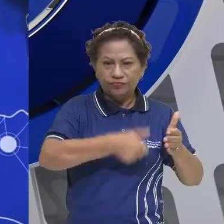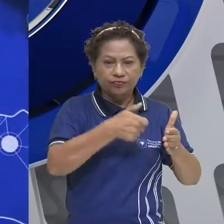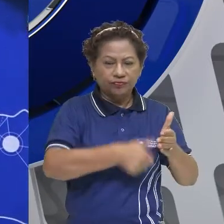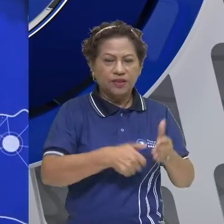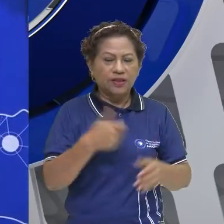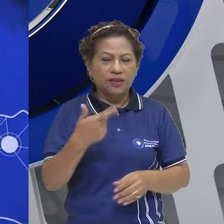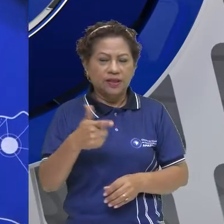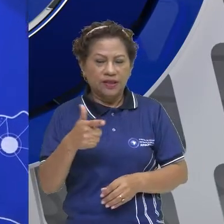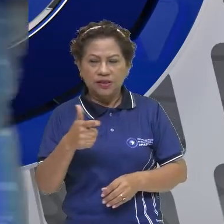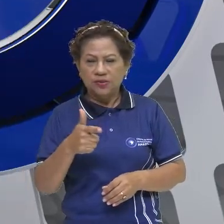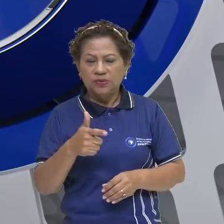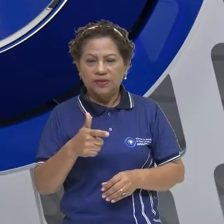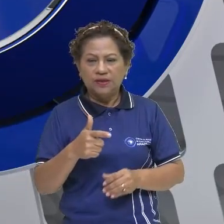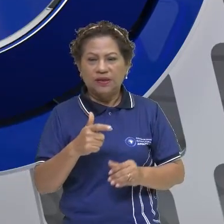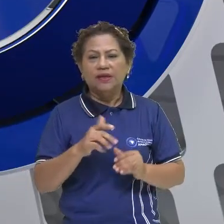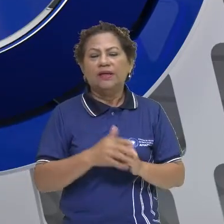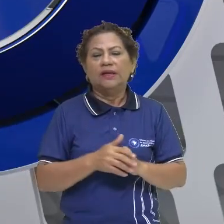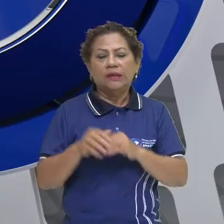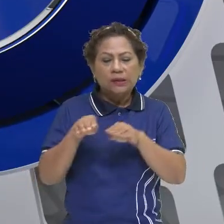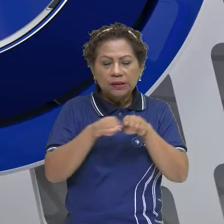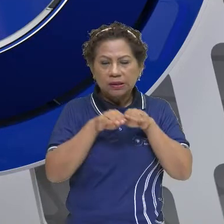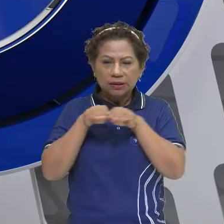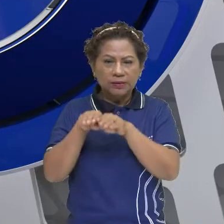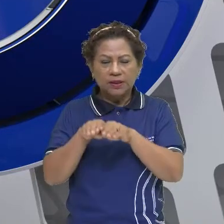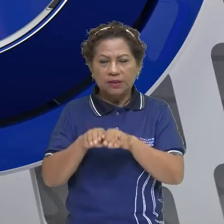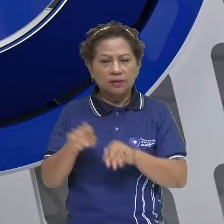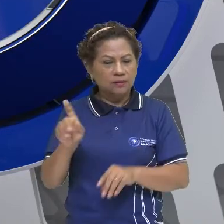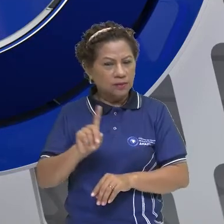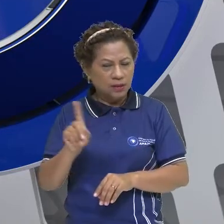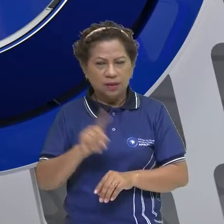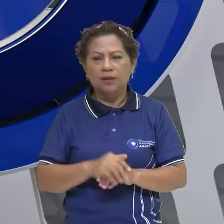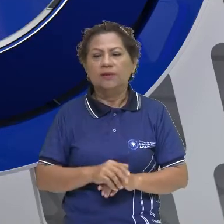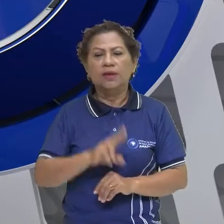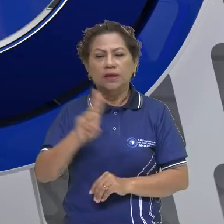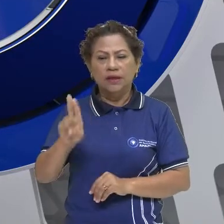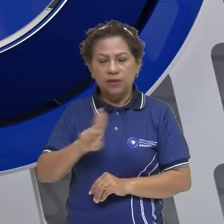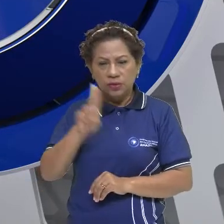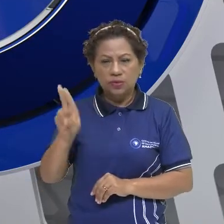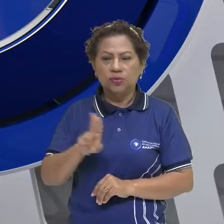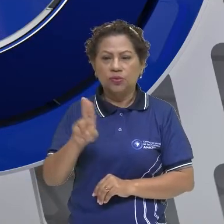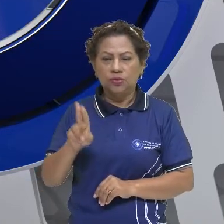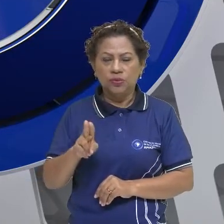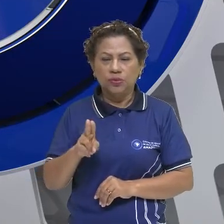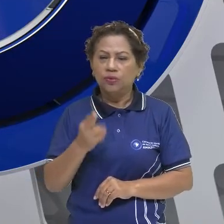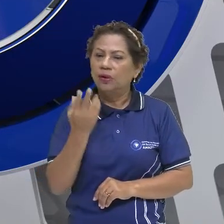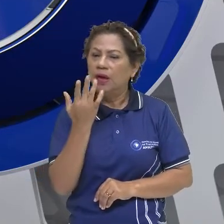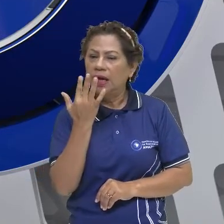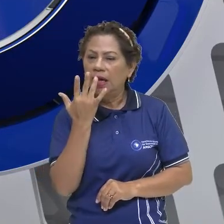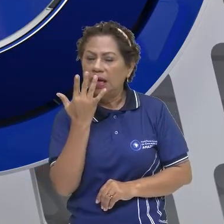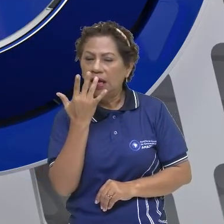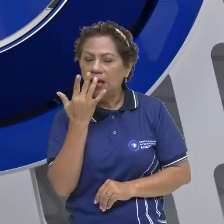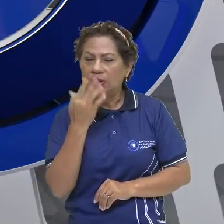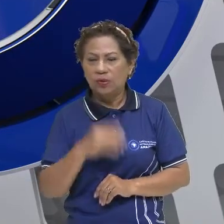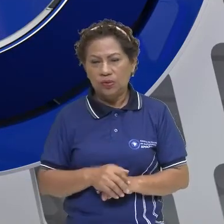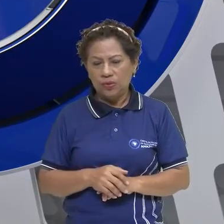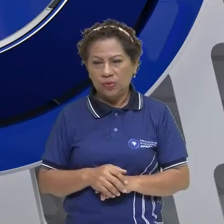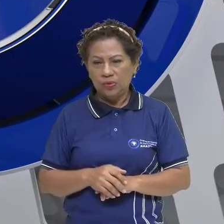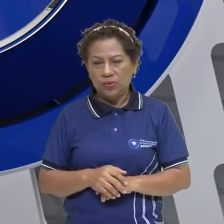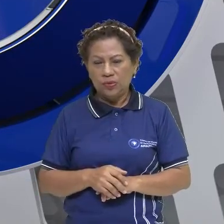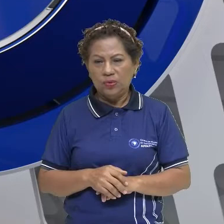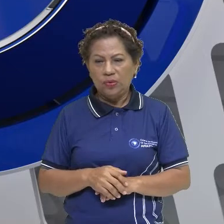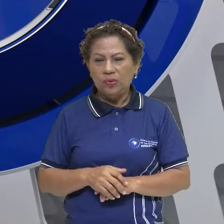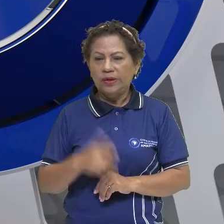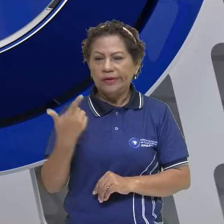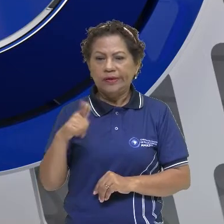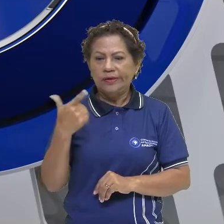esse tom. Ah, eu vou fazer um rosa bem claro, um rosa bem escuro. Não, eles usam as cores no seu tom puro, sem fazer,